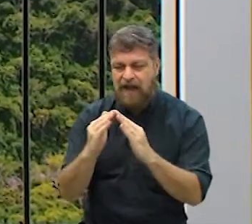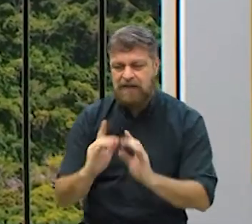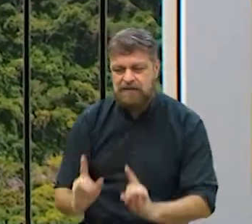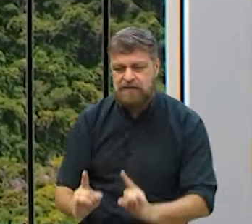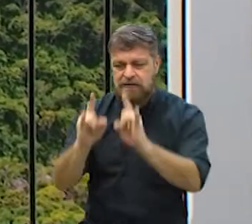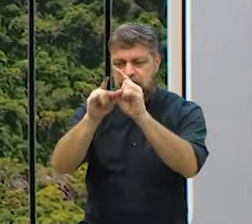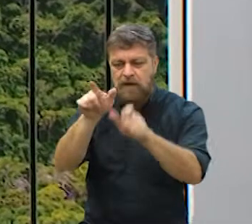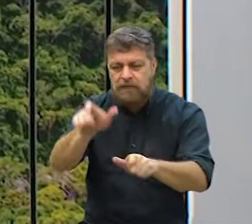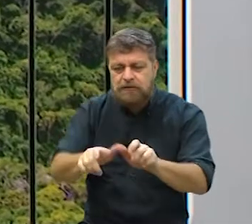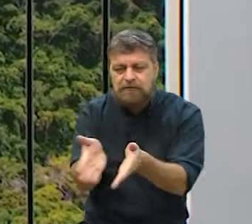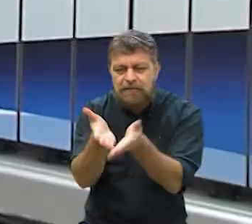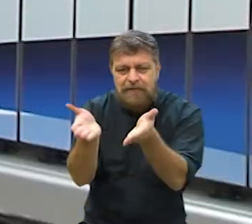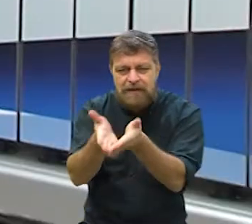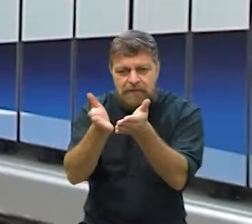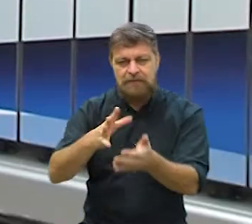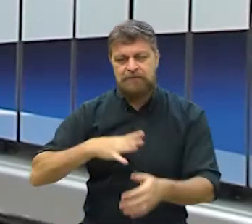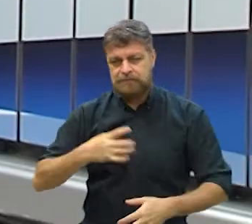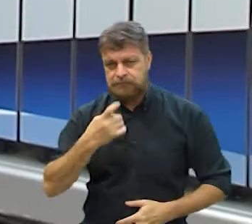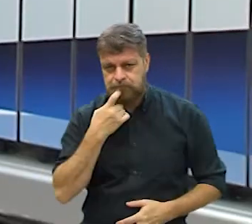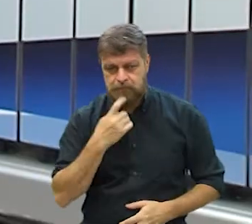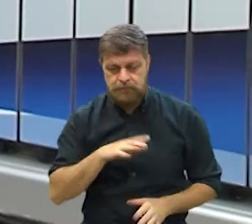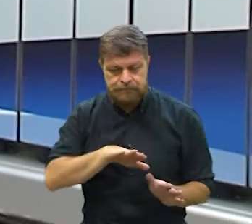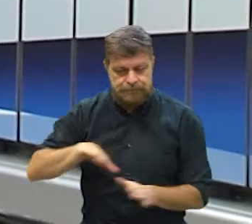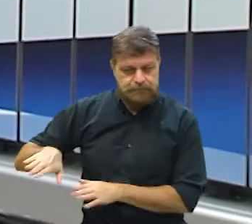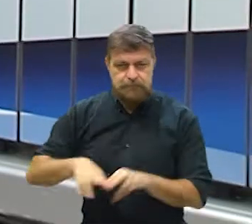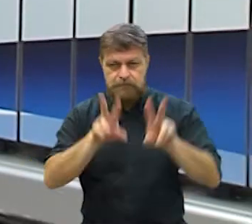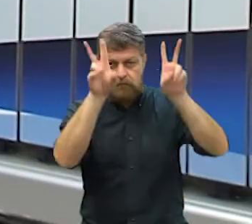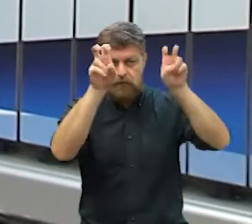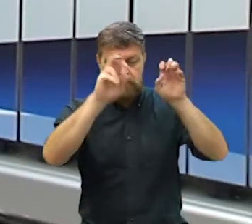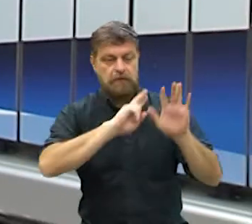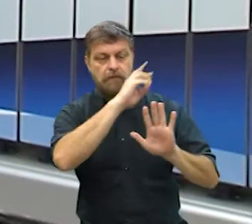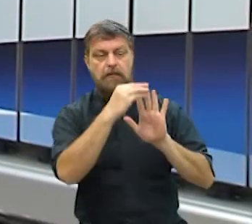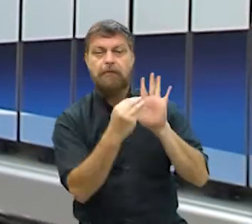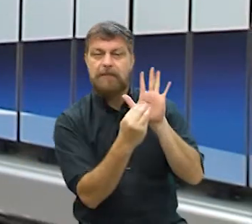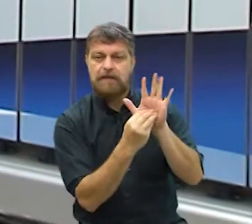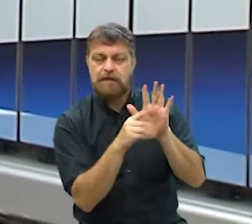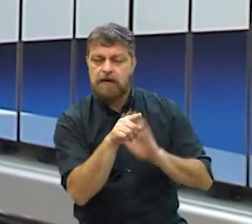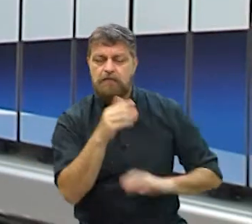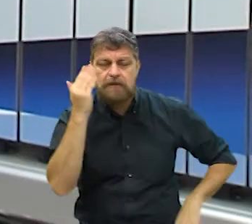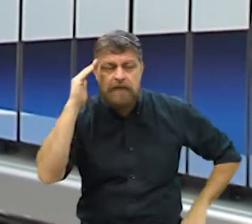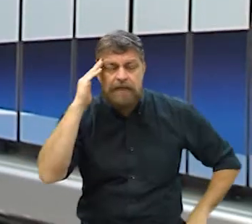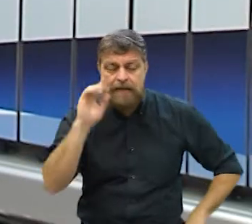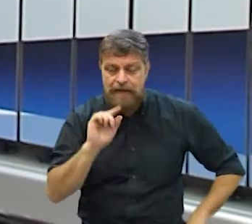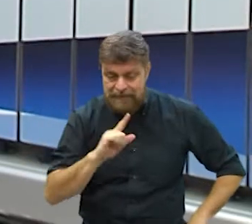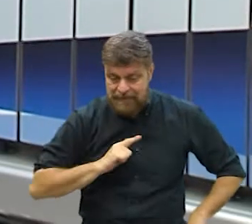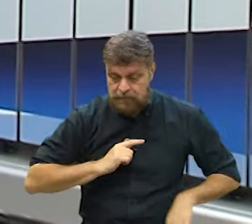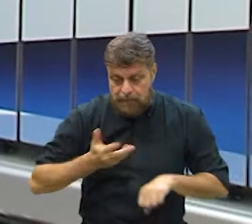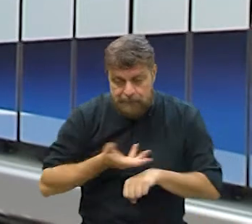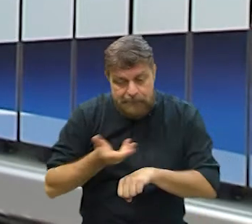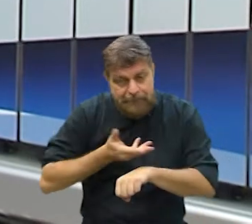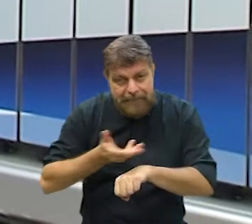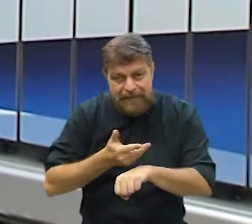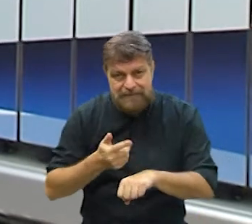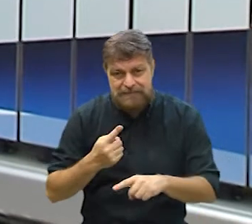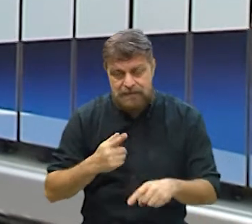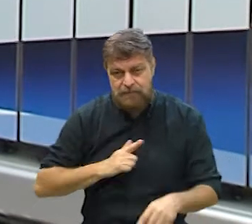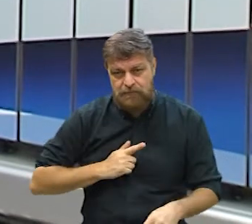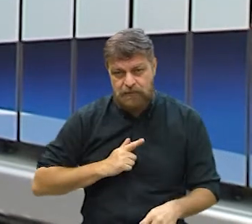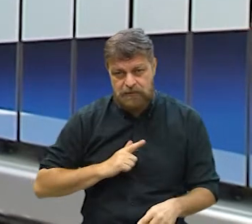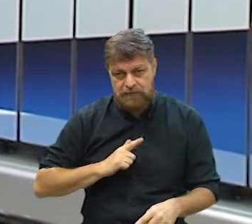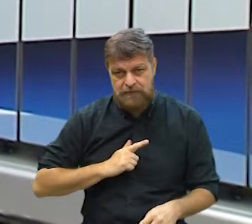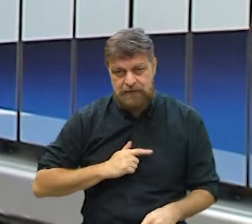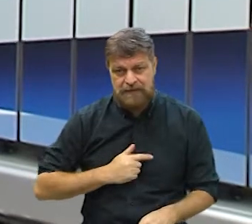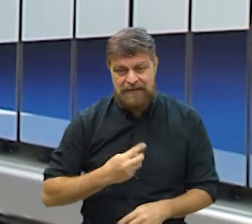à moradia de Campinas. E sobre este assunto da questão ambiental, o senhor entende que existe esta pressa, né, já que nós